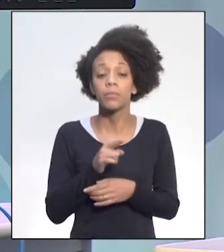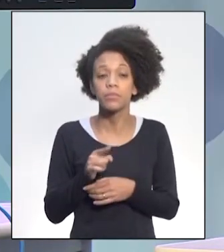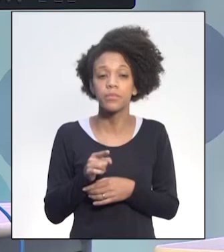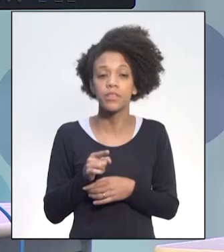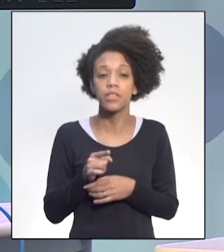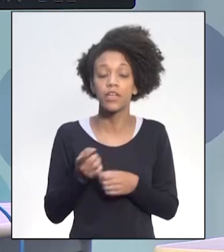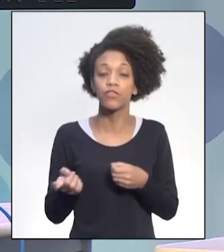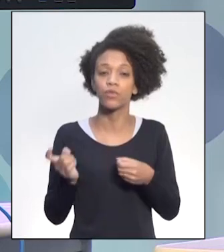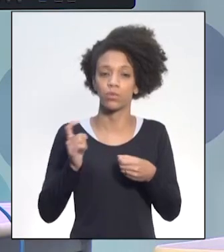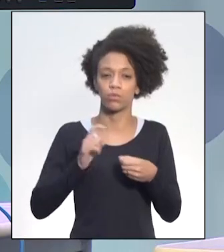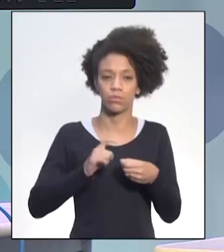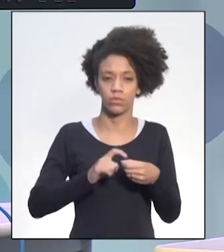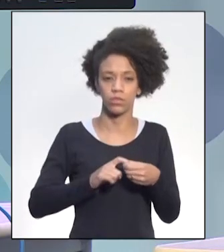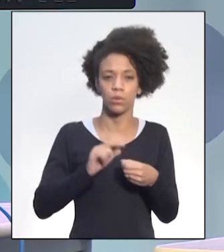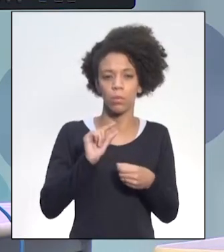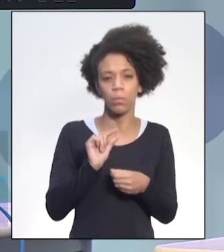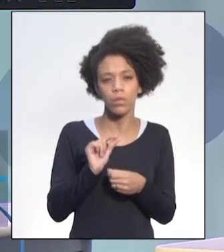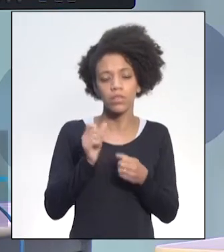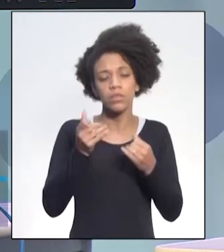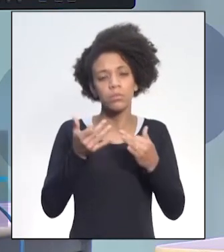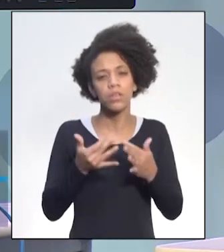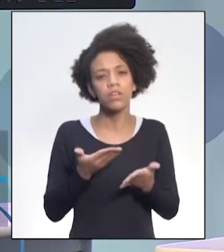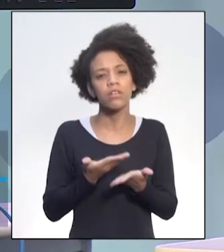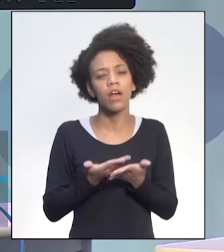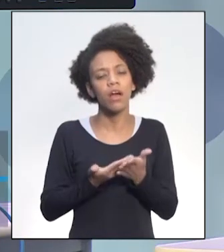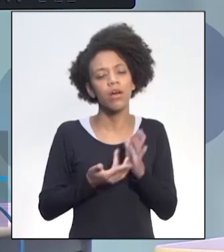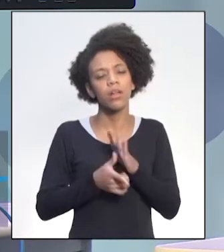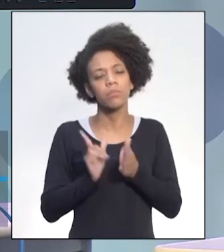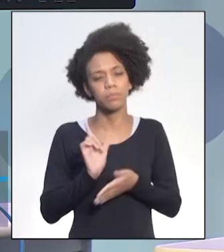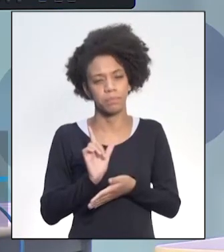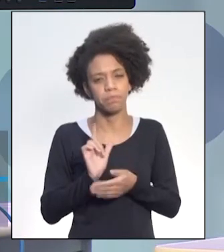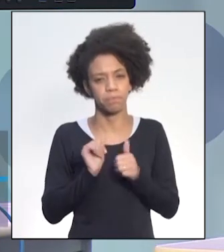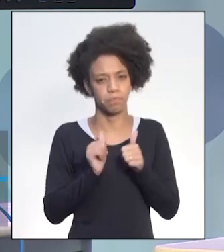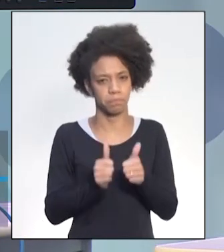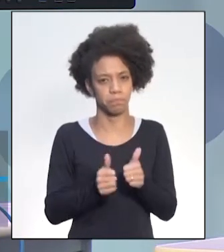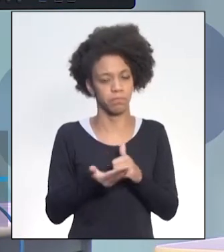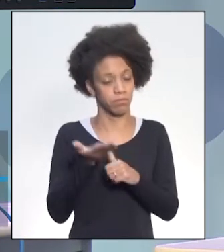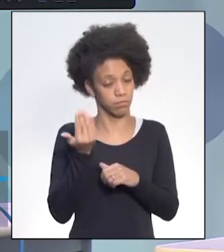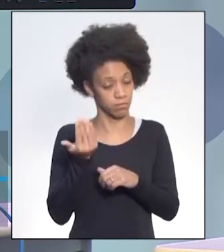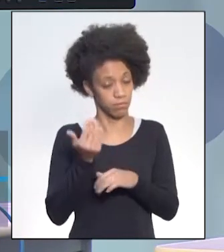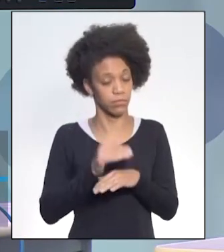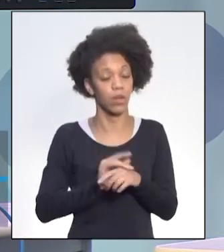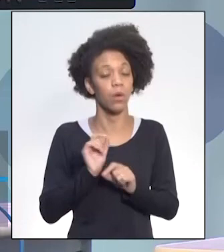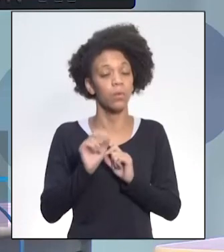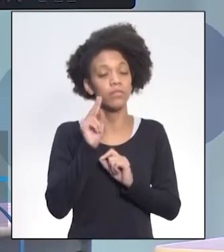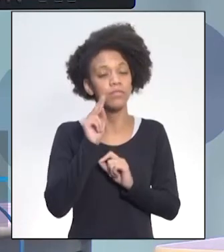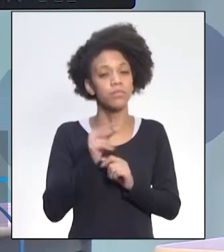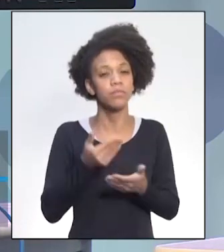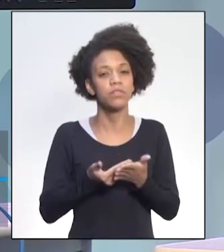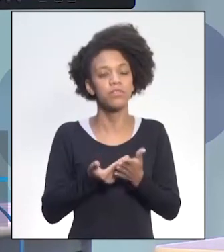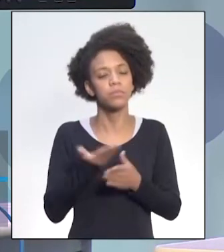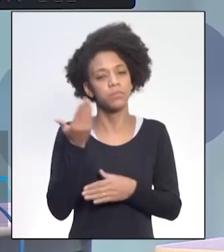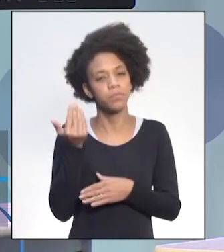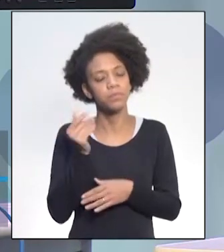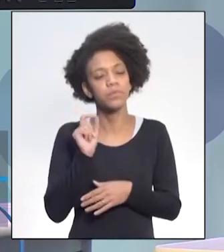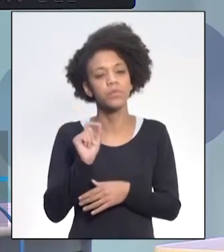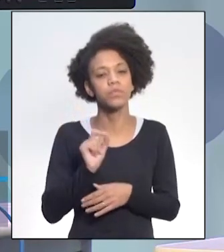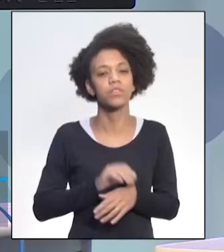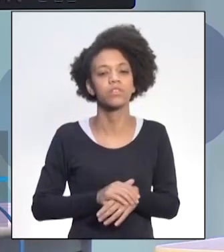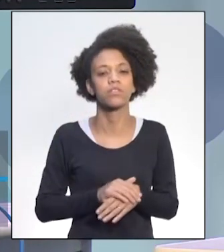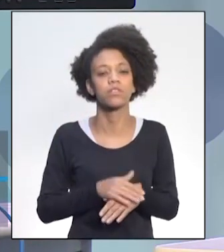estar retomando um pouquinho a nossa aula passada. Vamos lá? O que nós vimos na aula passada? Nós vimos qual